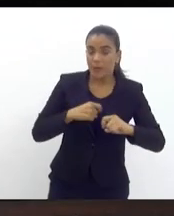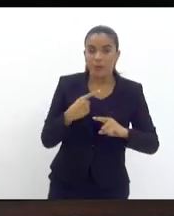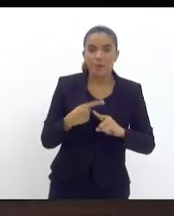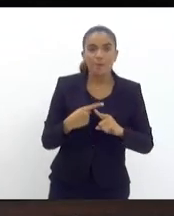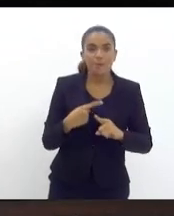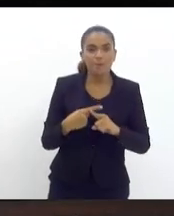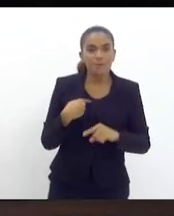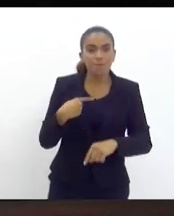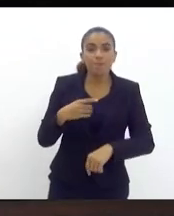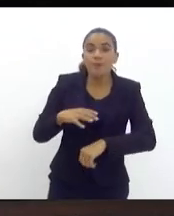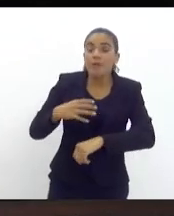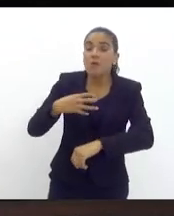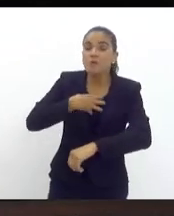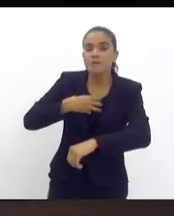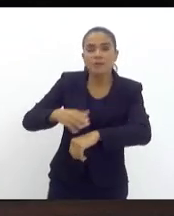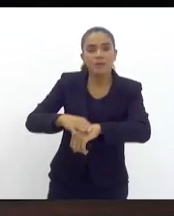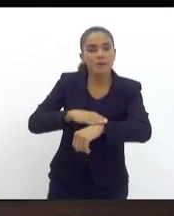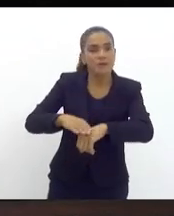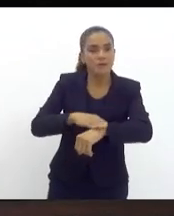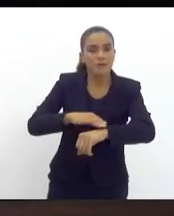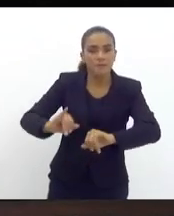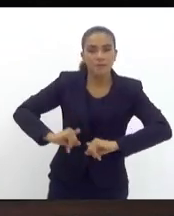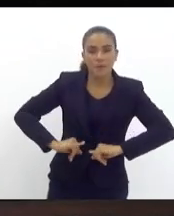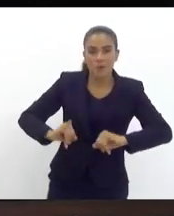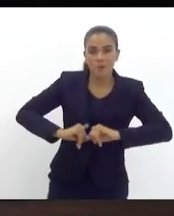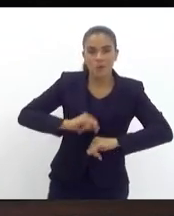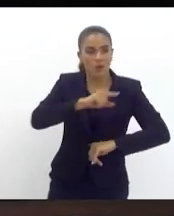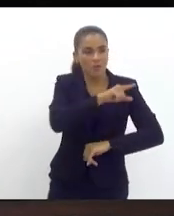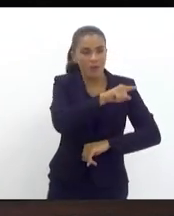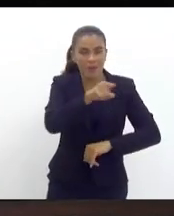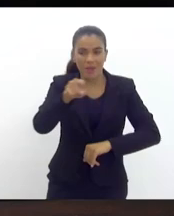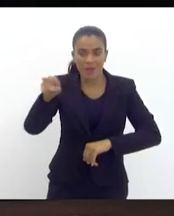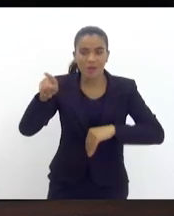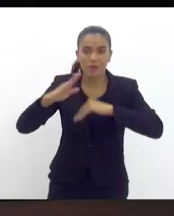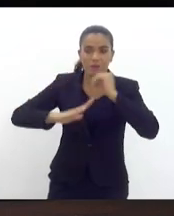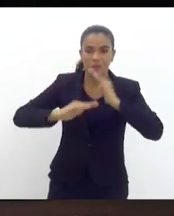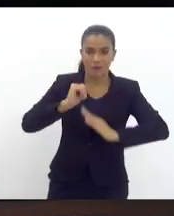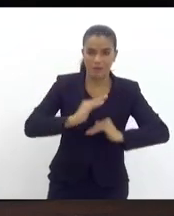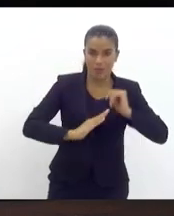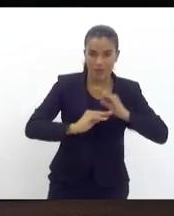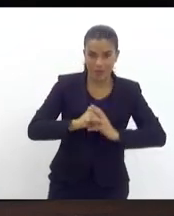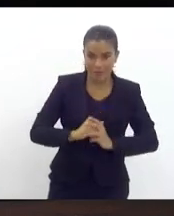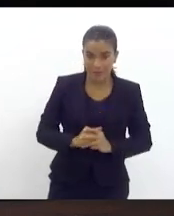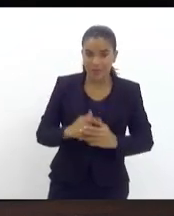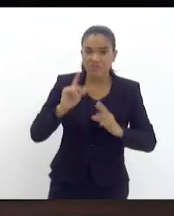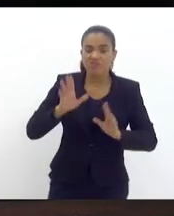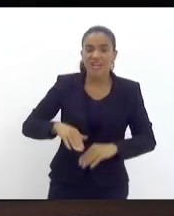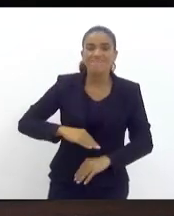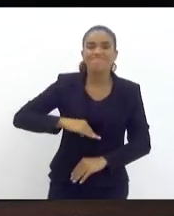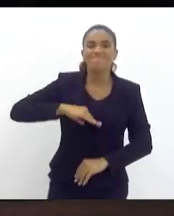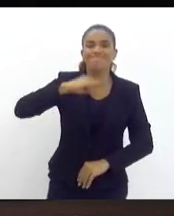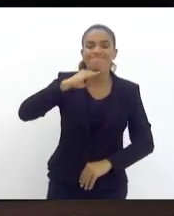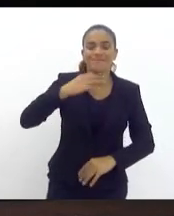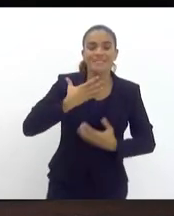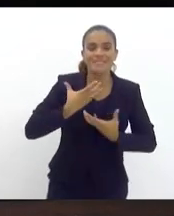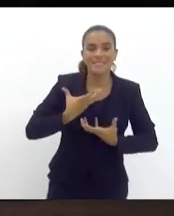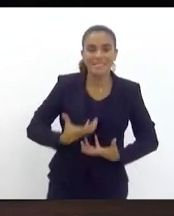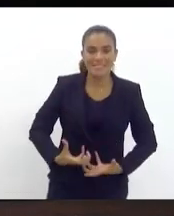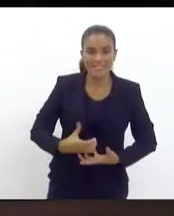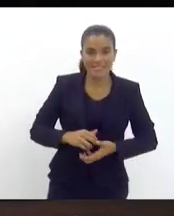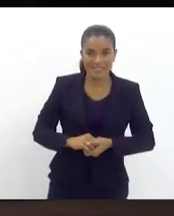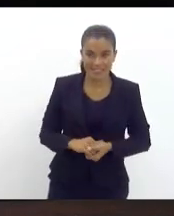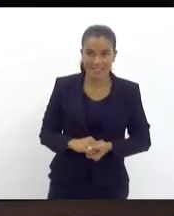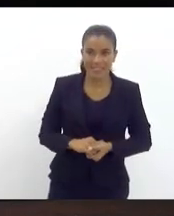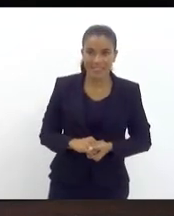sinto na pele o sofrimento desses profissionais Eu já cansei Presidente Luiz Paulo de